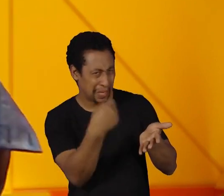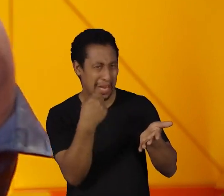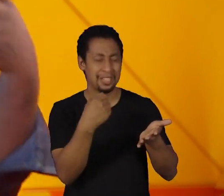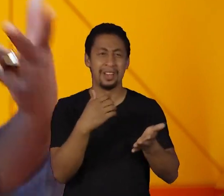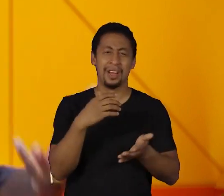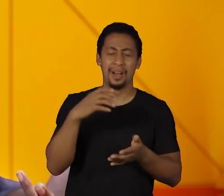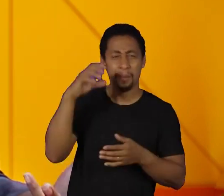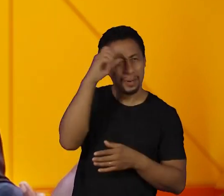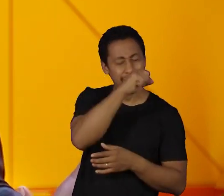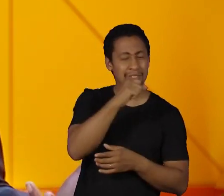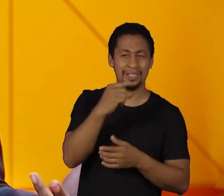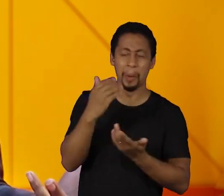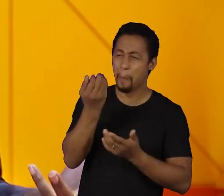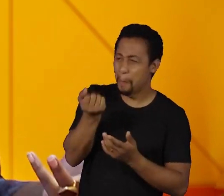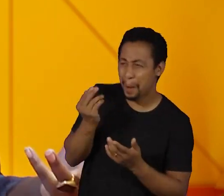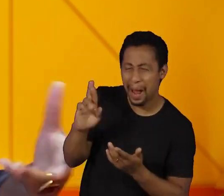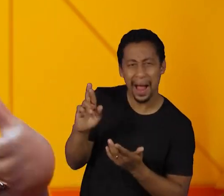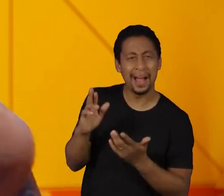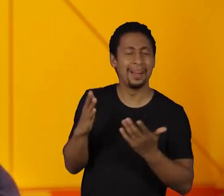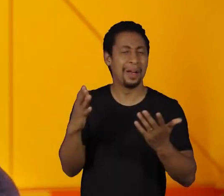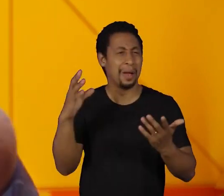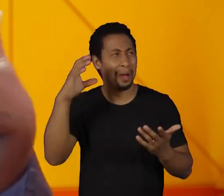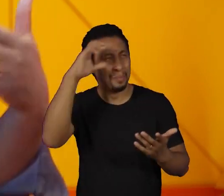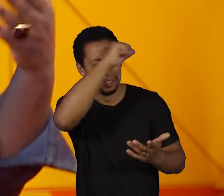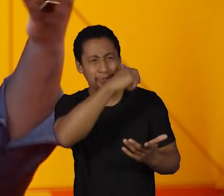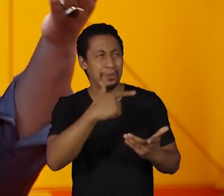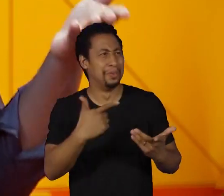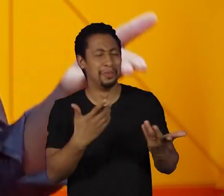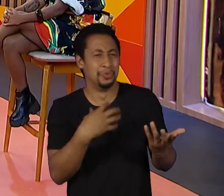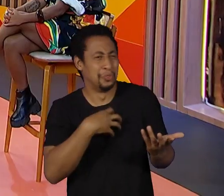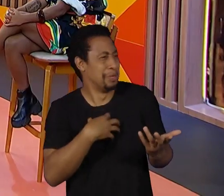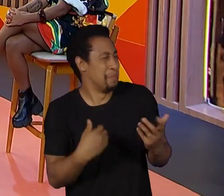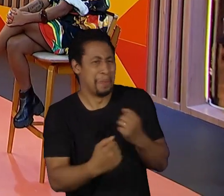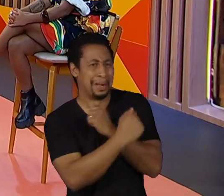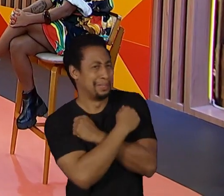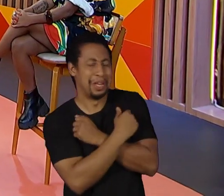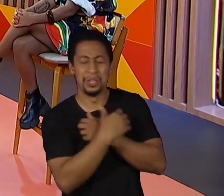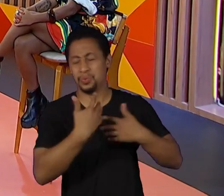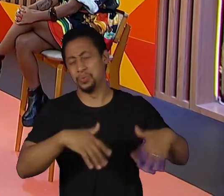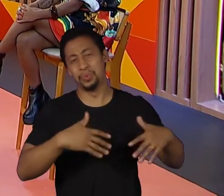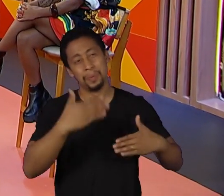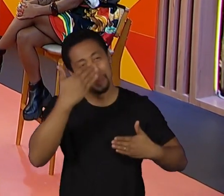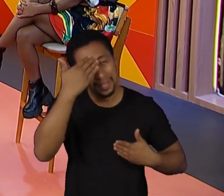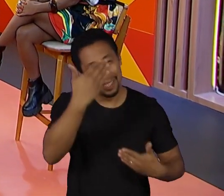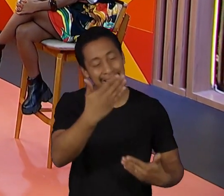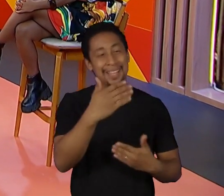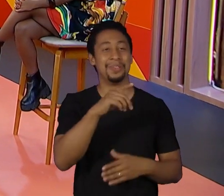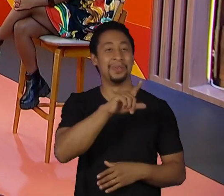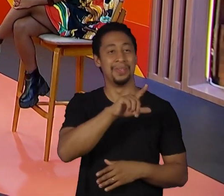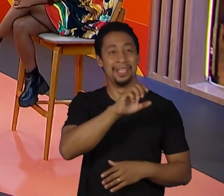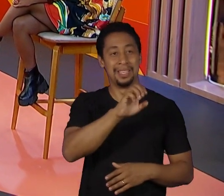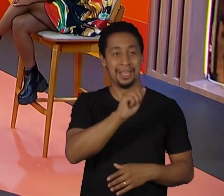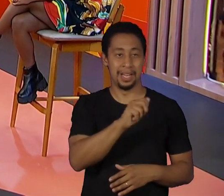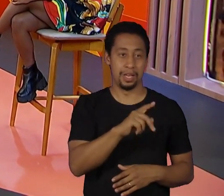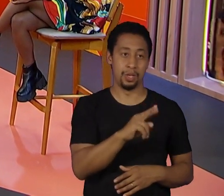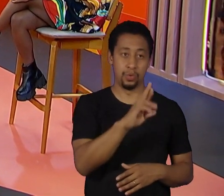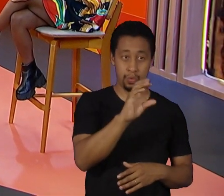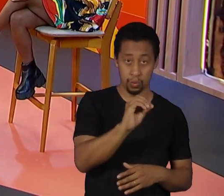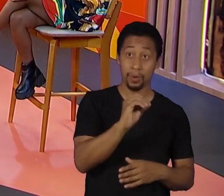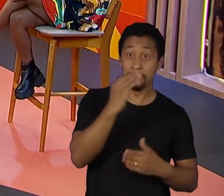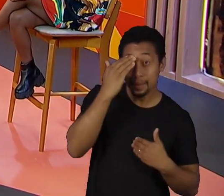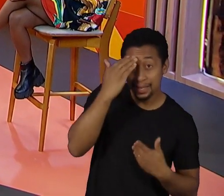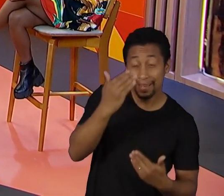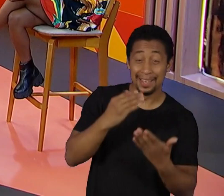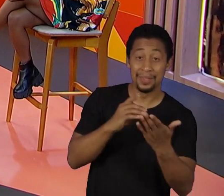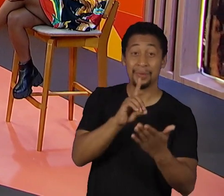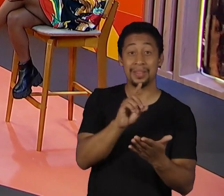aprendi sobre a importância do bar nas nossas comunidades. Eu só tenho a agradecer, Leandro, muito obrigada. Dani, muito obrigada. Que prazer